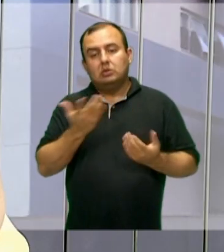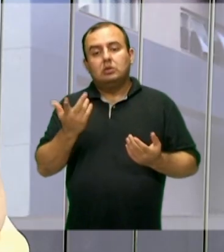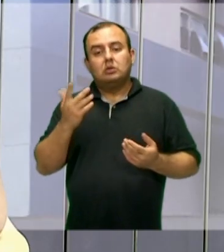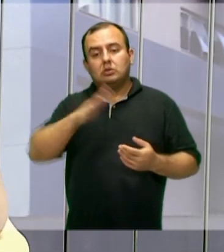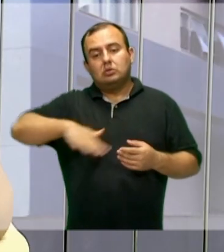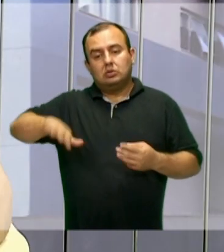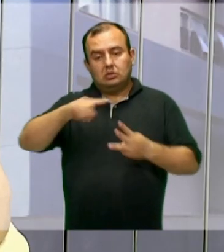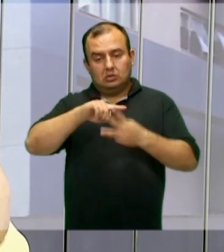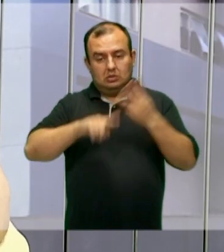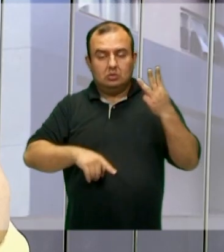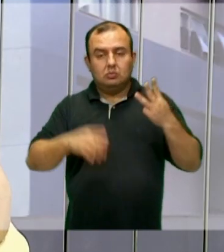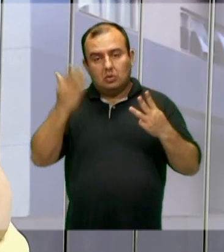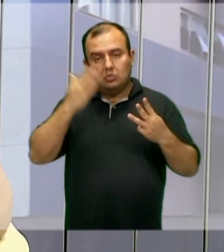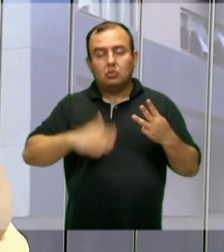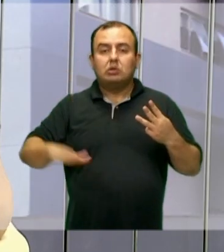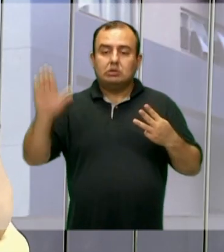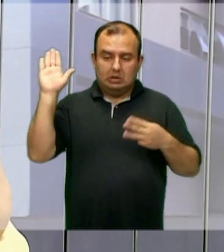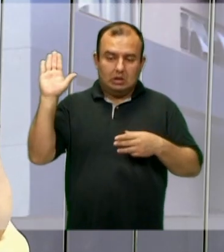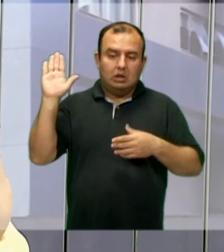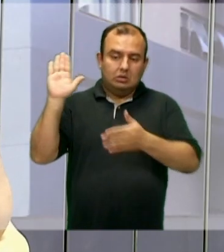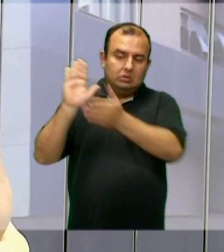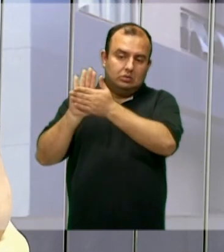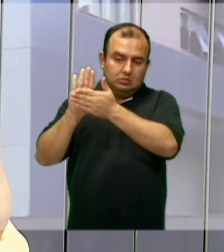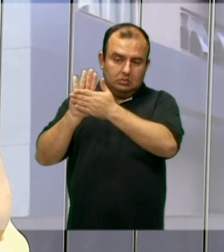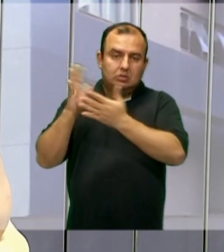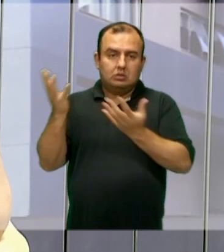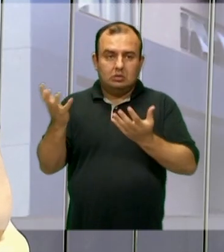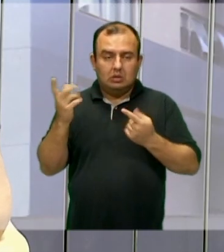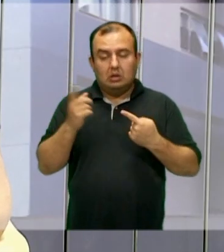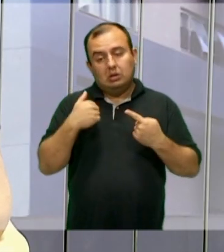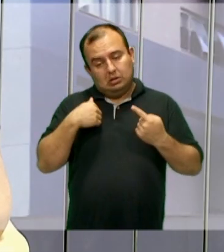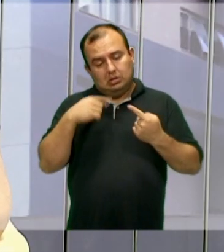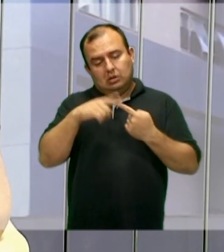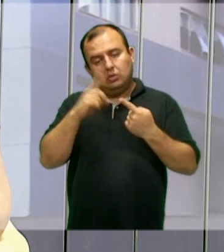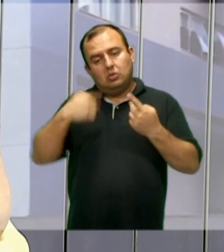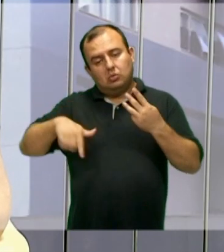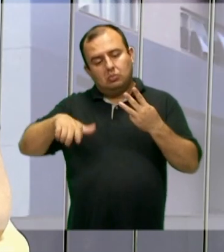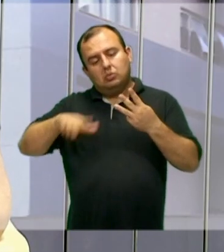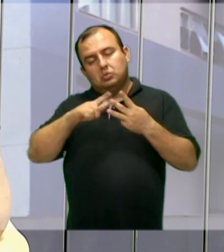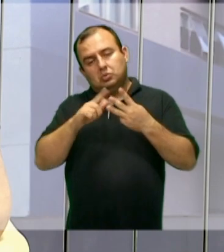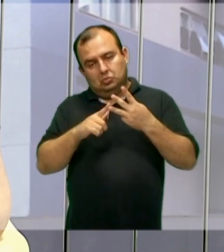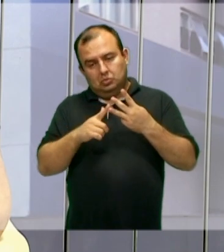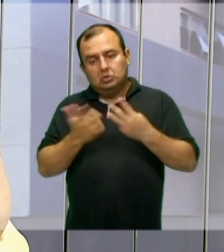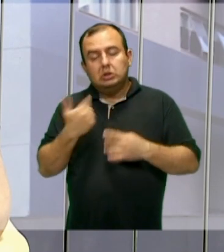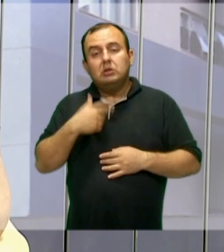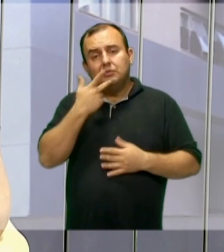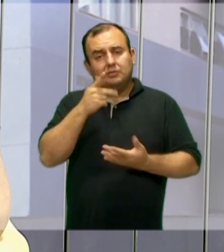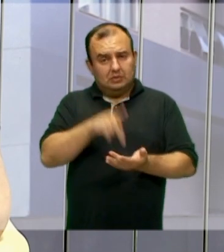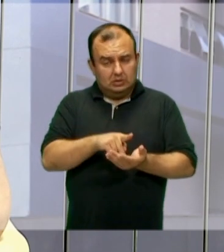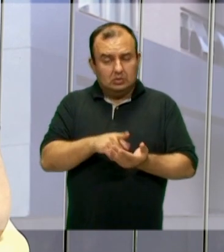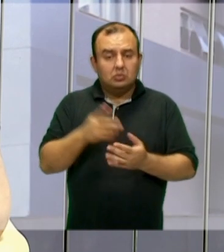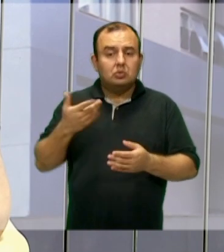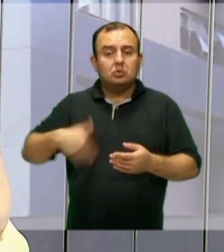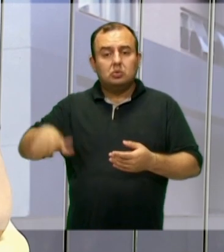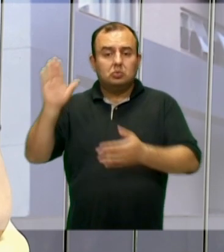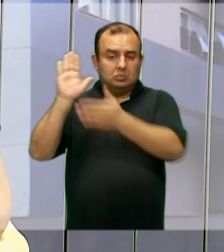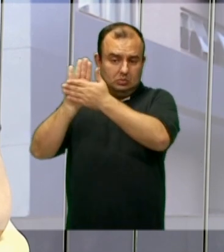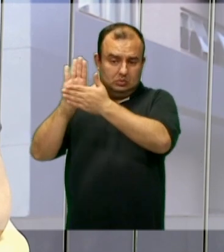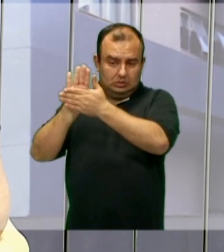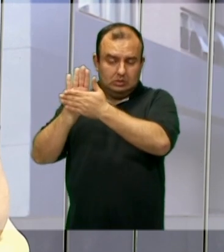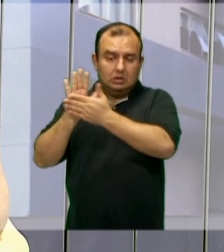geral. 3 pessoas se candidataram, né? Dentre as pessoas estava eu. E eu vou ser sincero, quando eu me candidatei